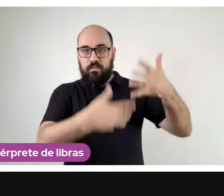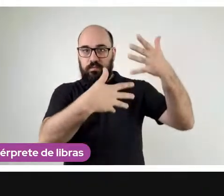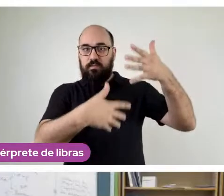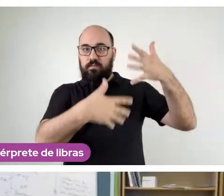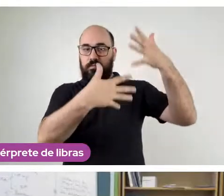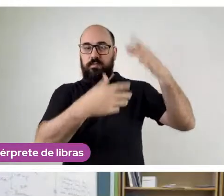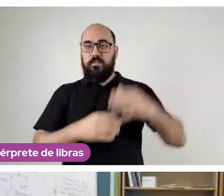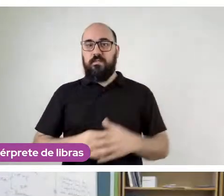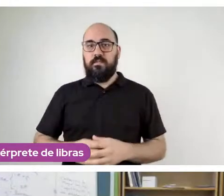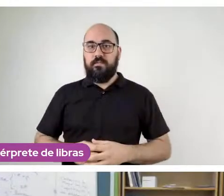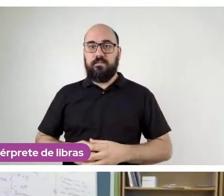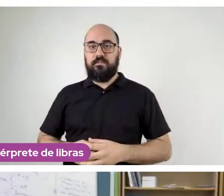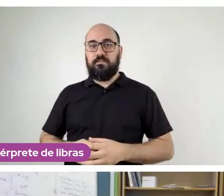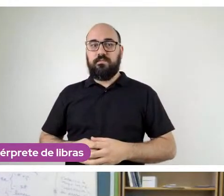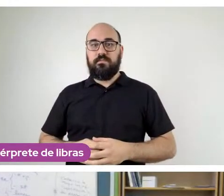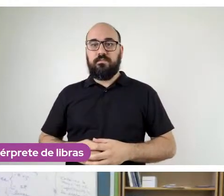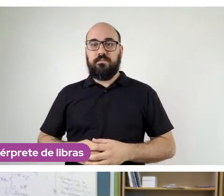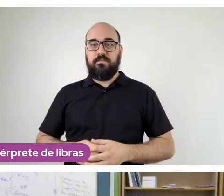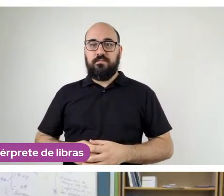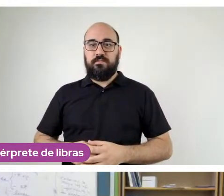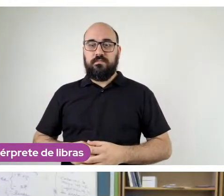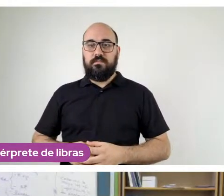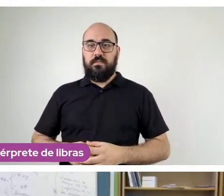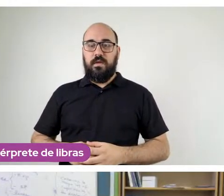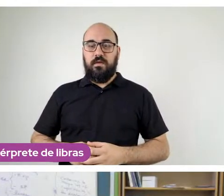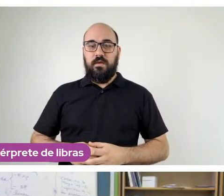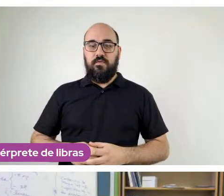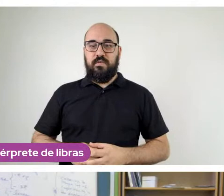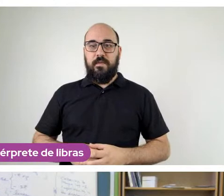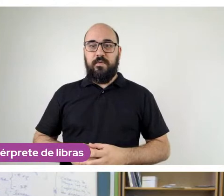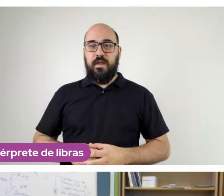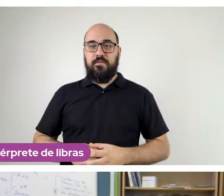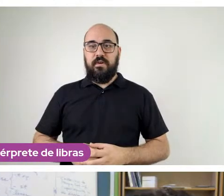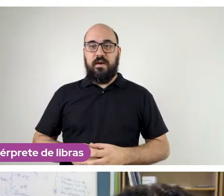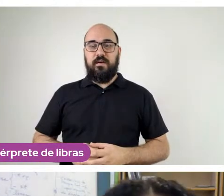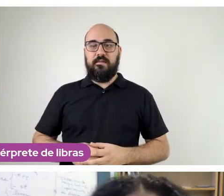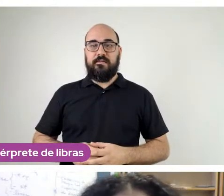chat. Segundo, tengo una porción de preguntas también.